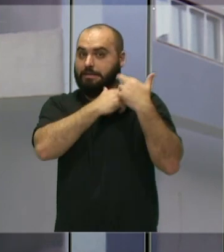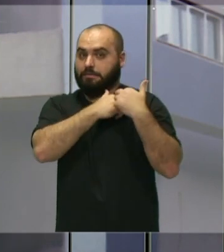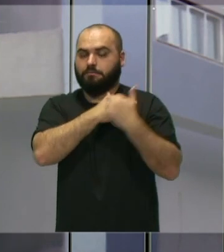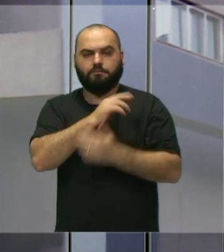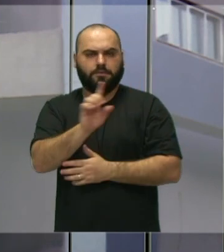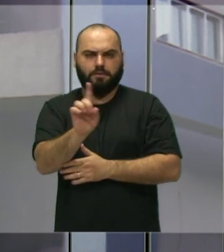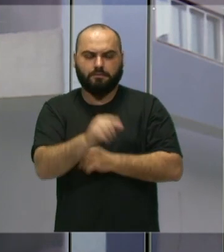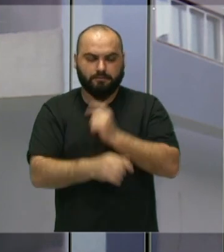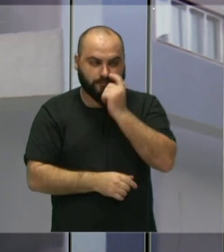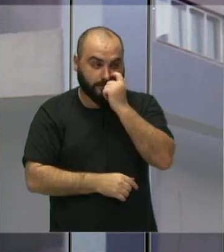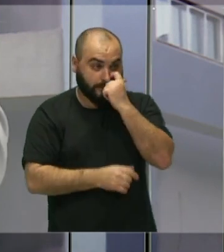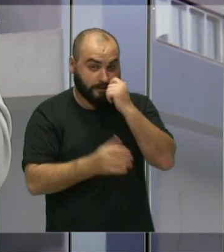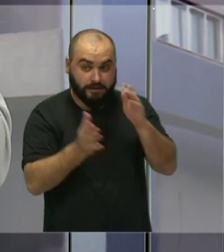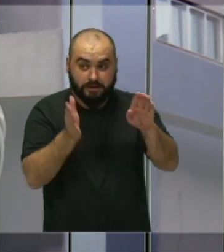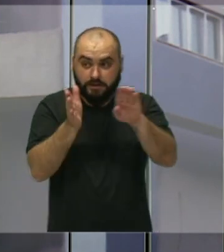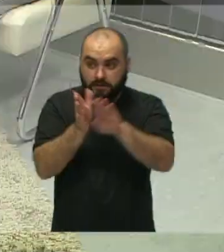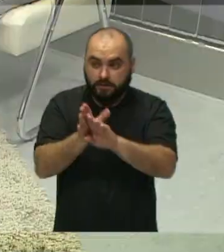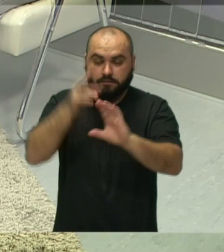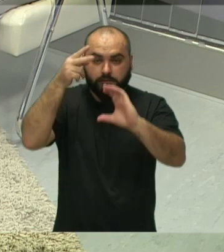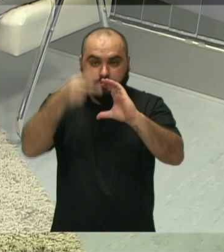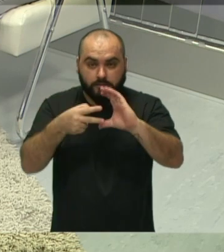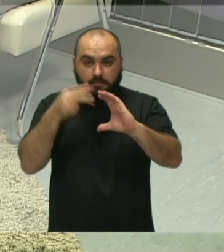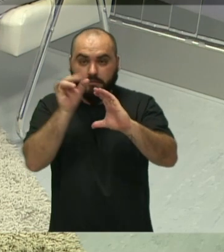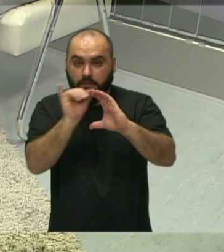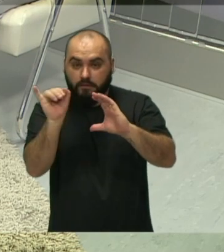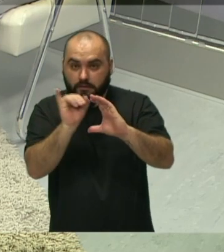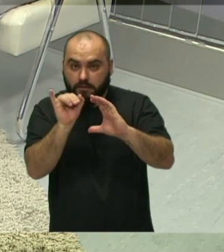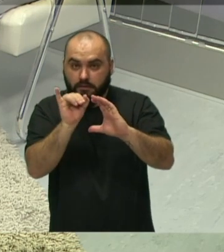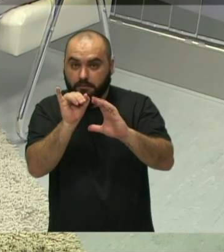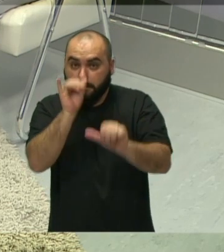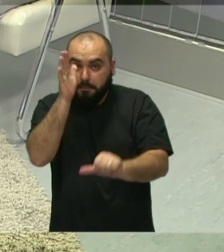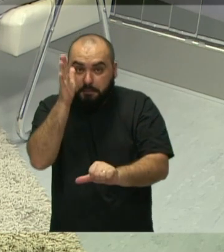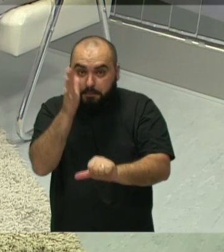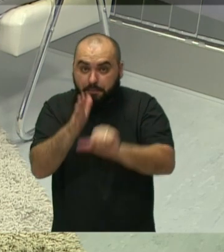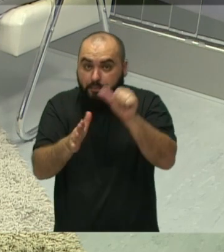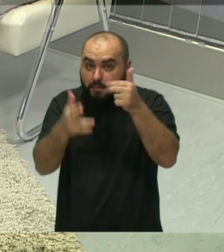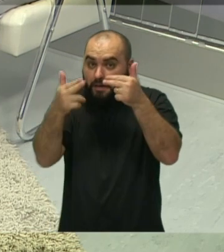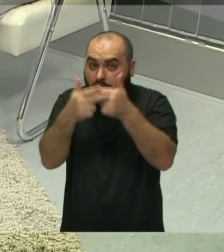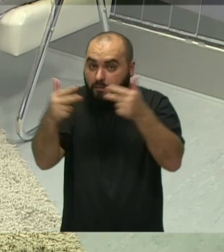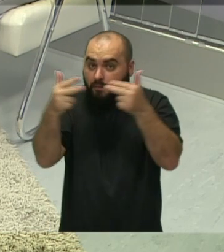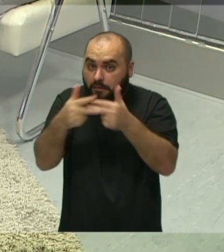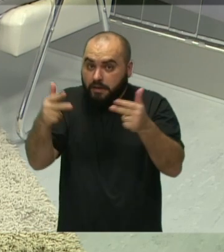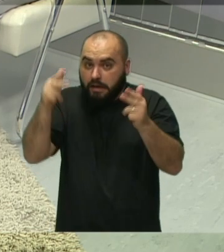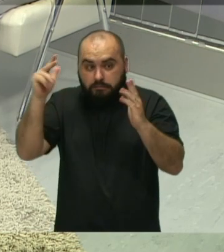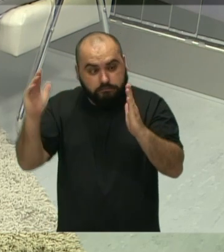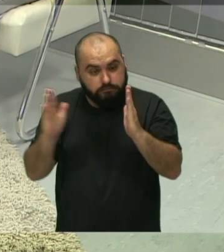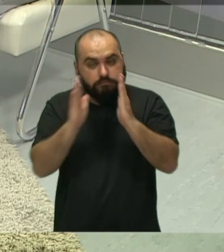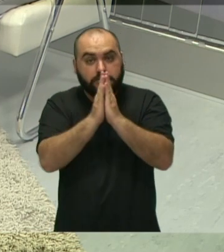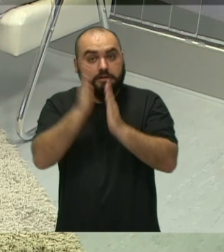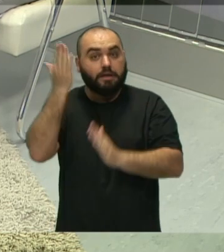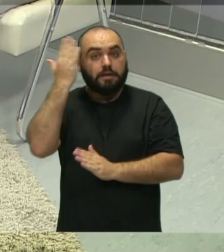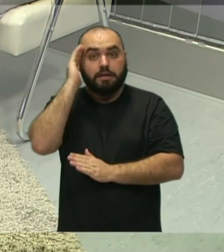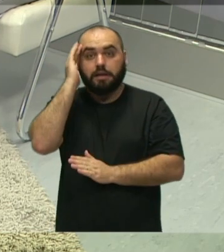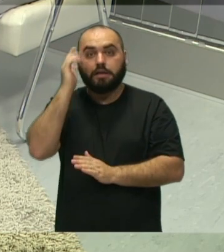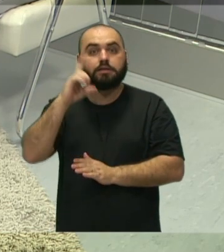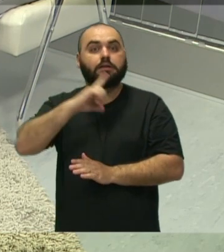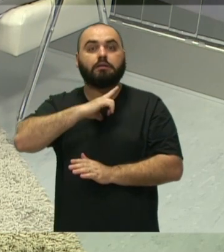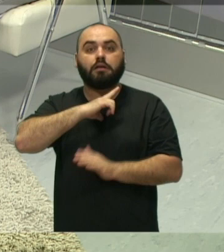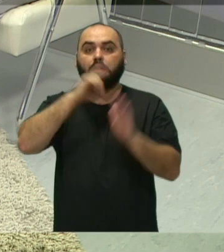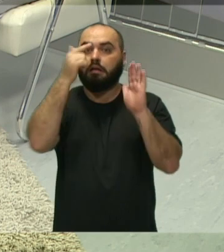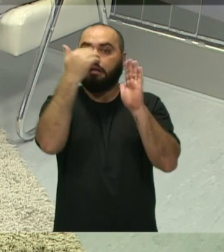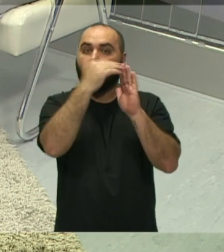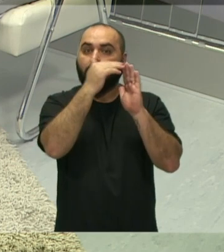de Vereadores, é a primeira coisa que você enfrenta, né? Você entende que tudo tem um rito, tudo